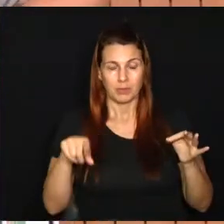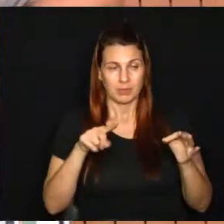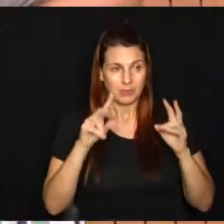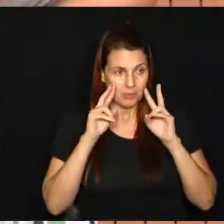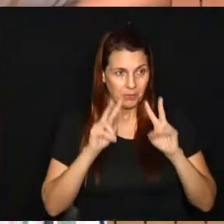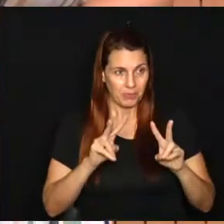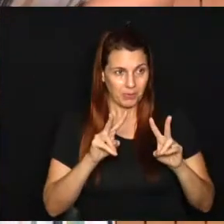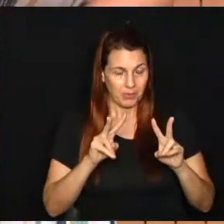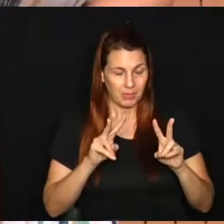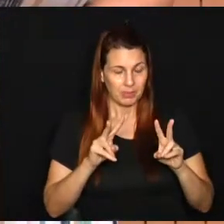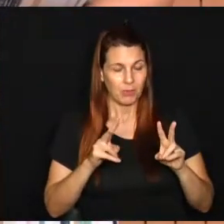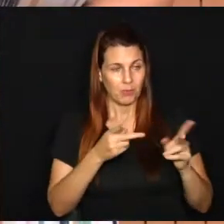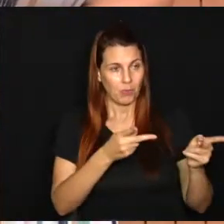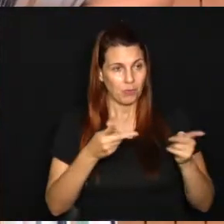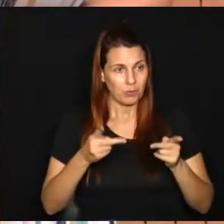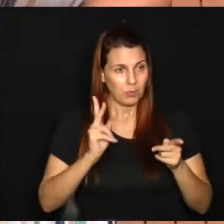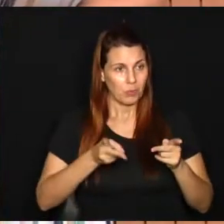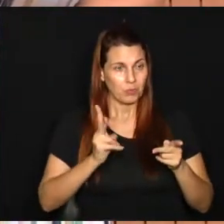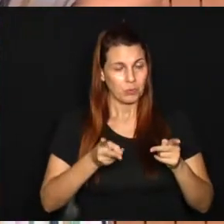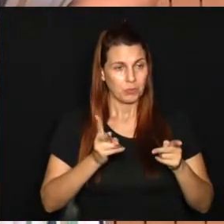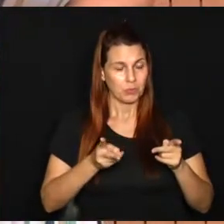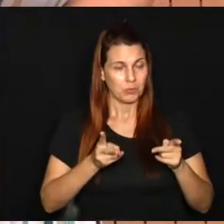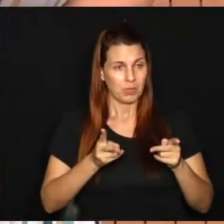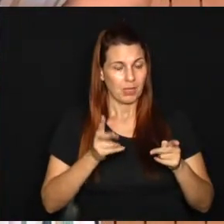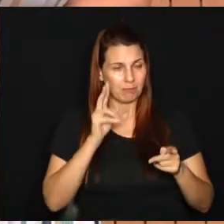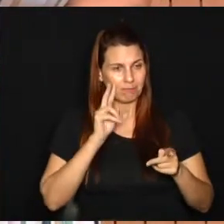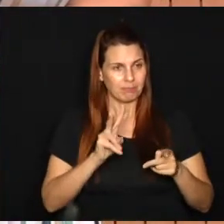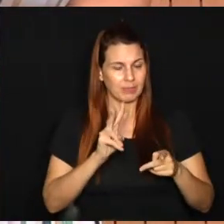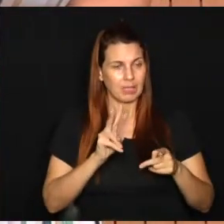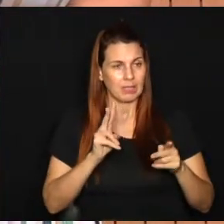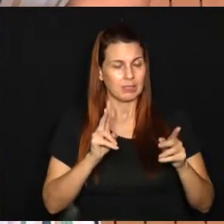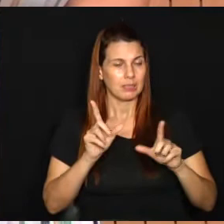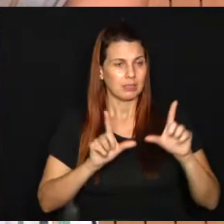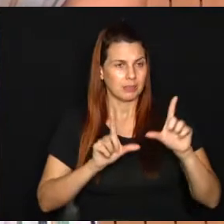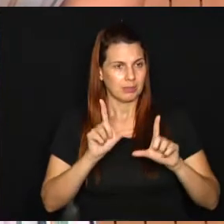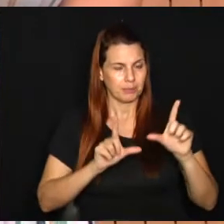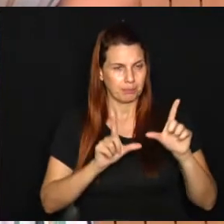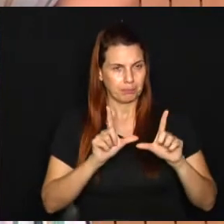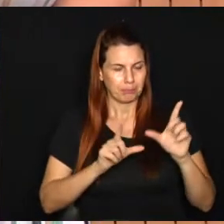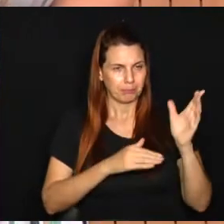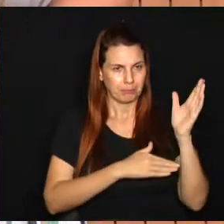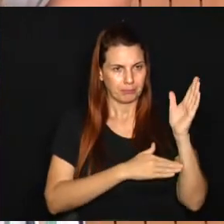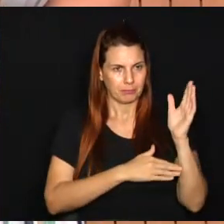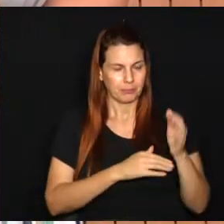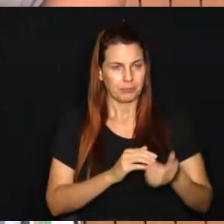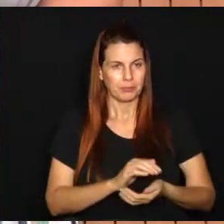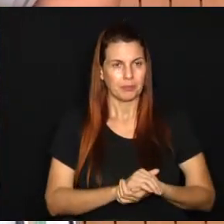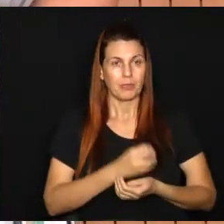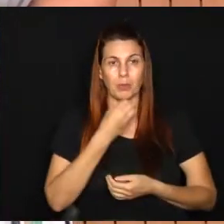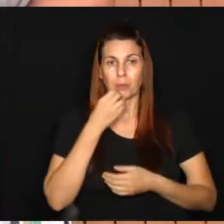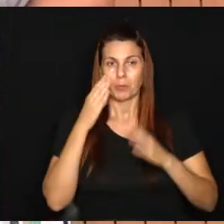para continuar com a programação normal da TV Câmara Campinas. Boa noite.